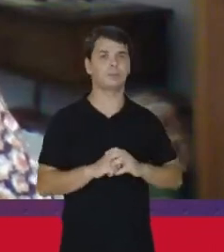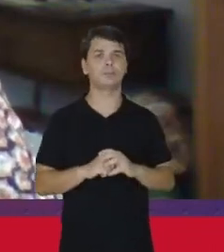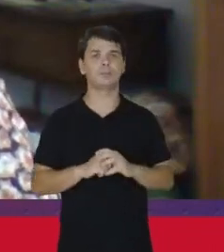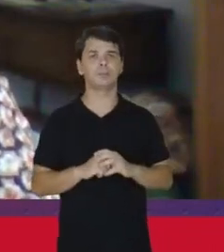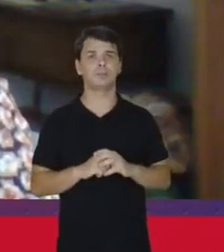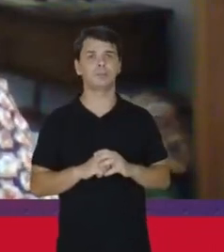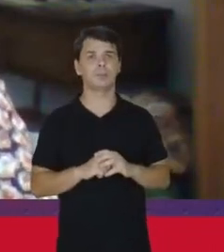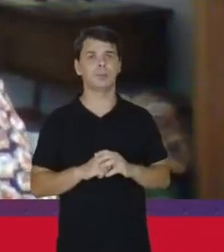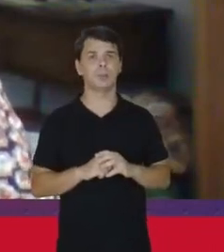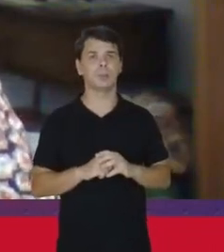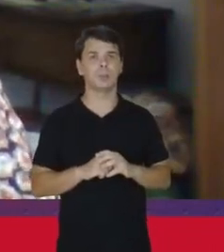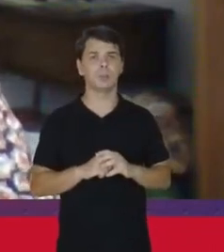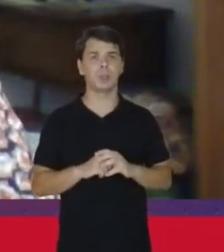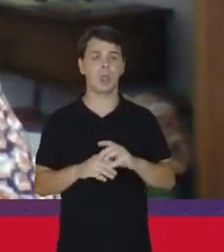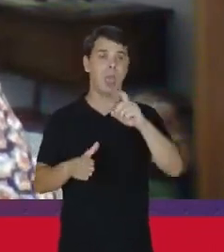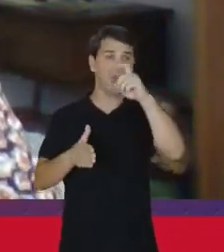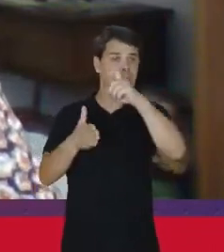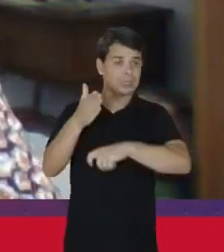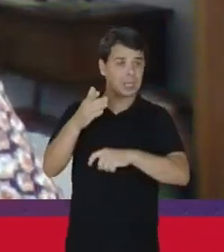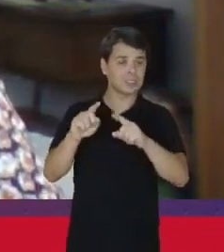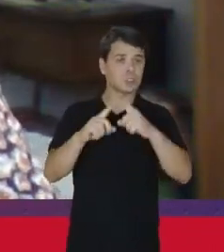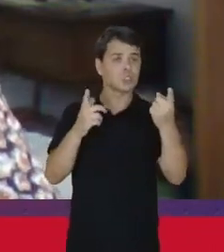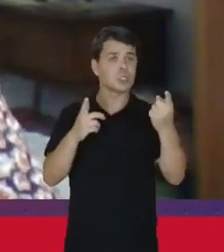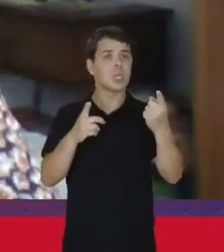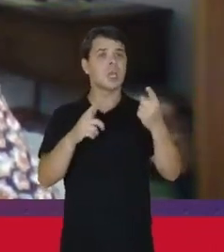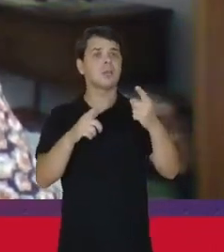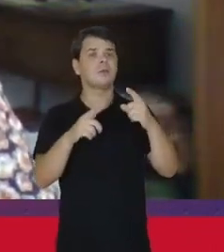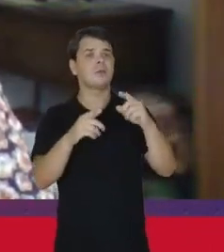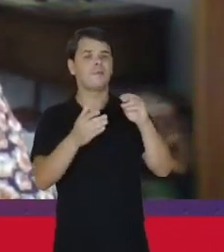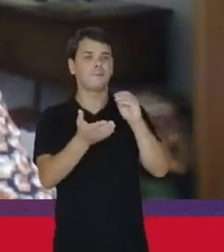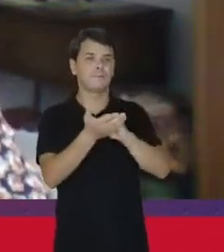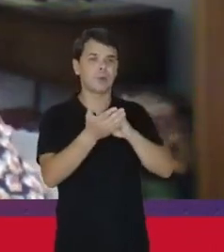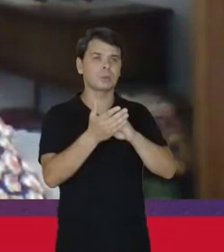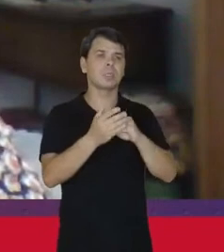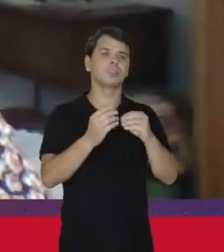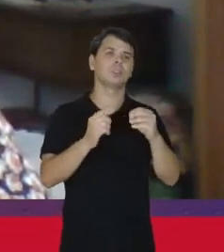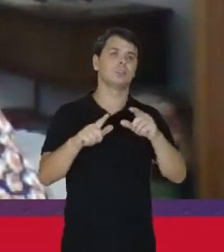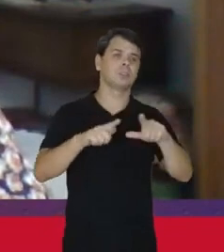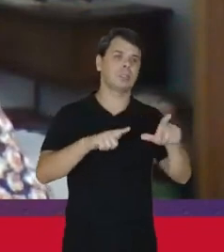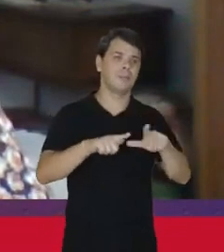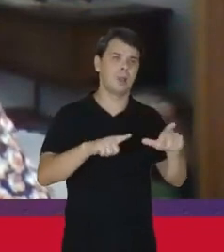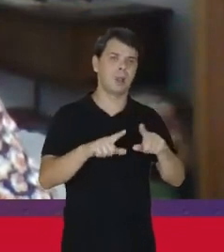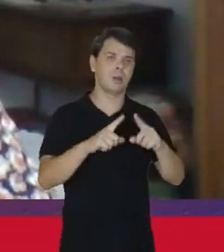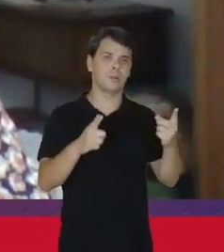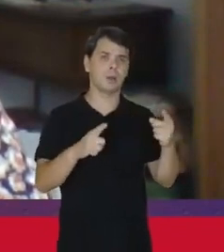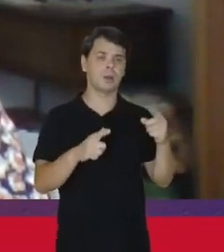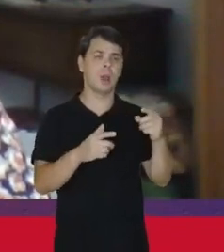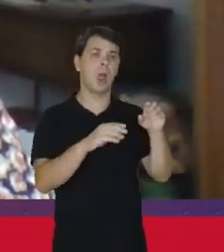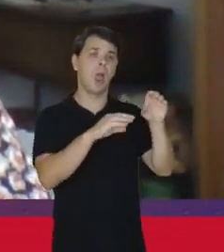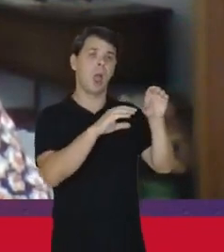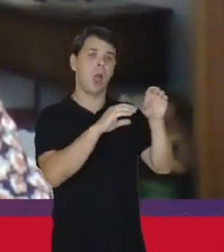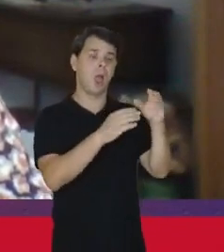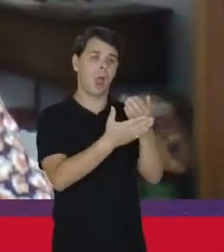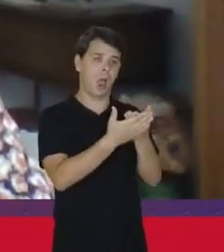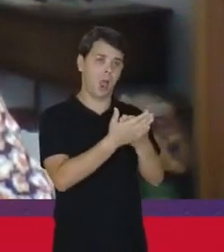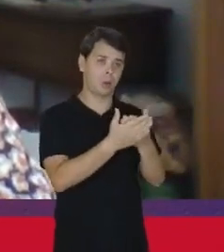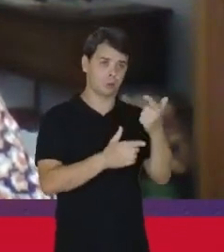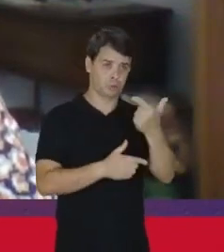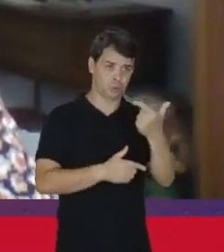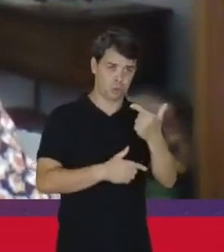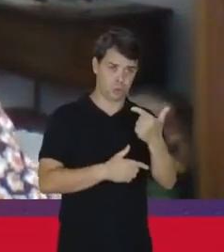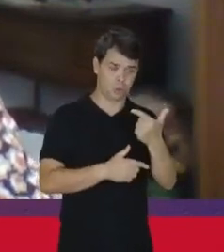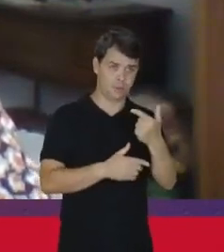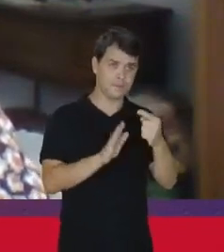as taxas de desemprego, como nós também já observamos na aula número 2,